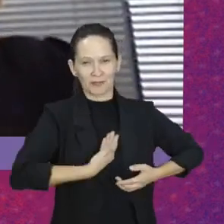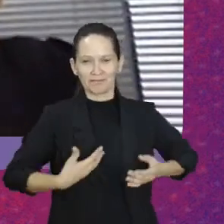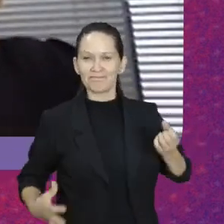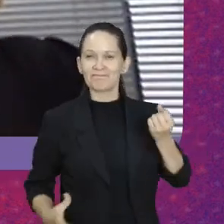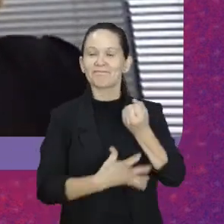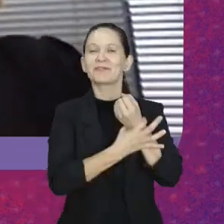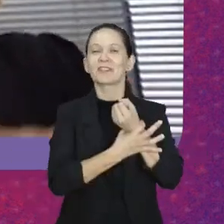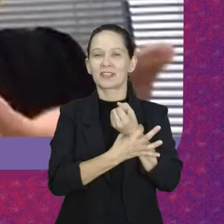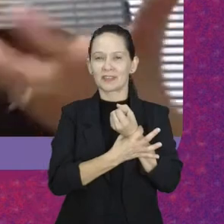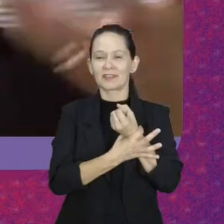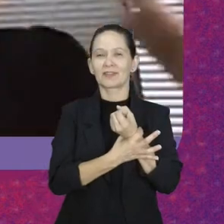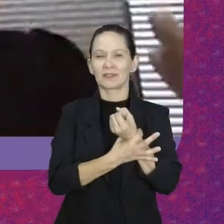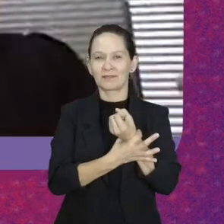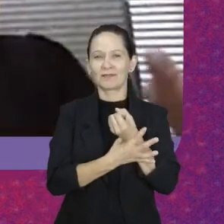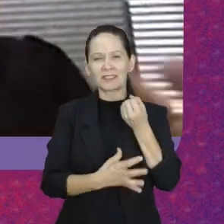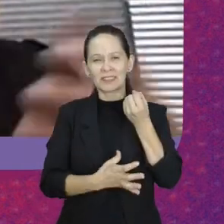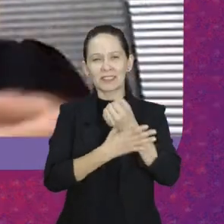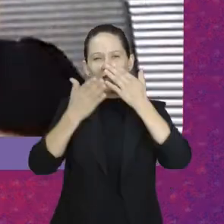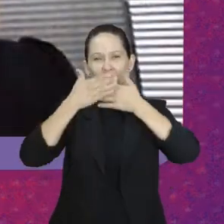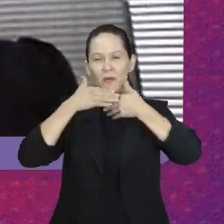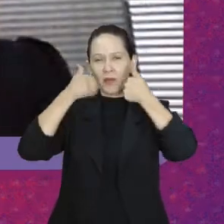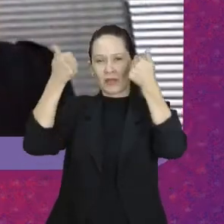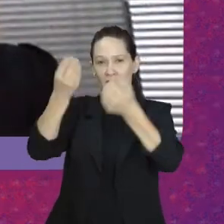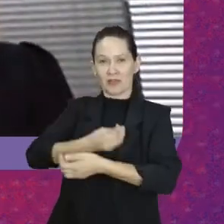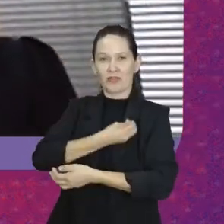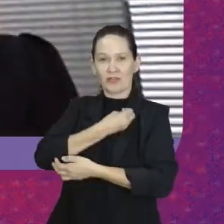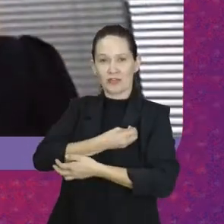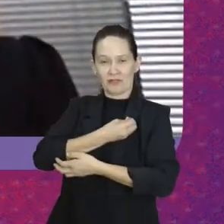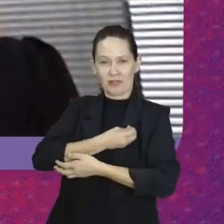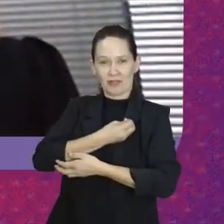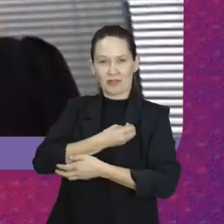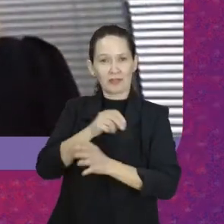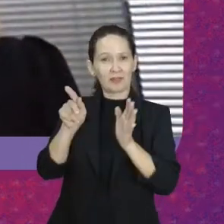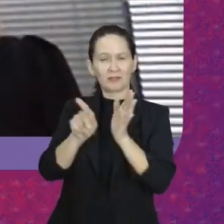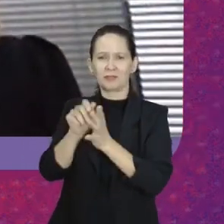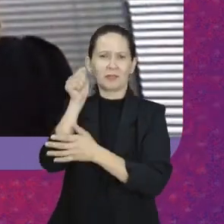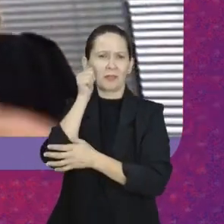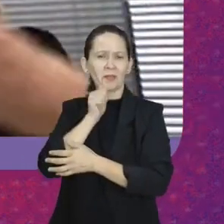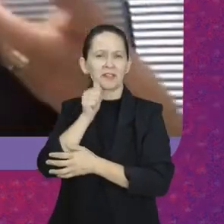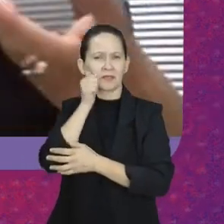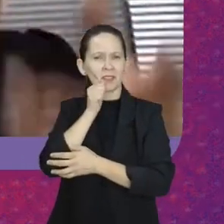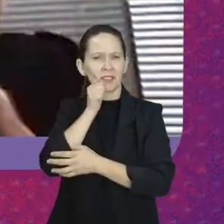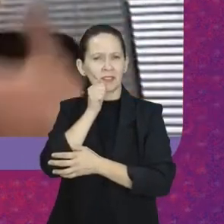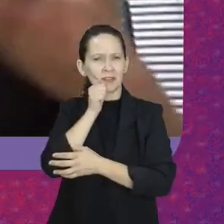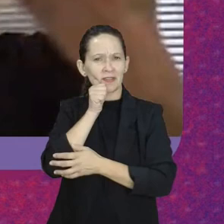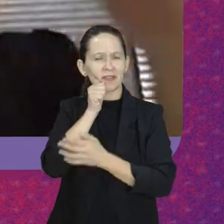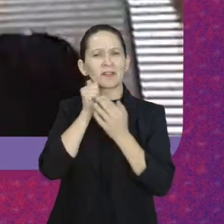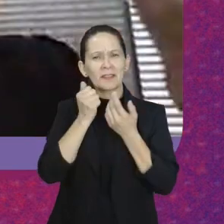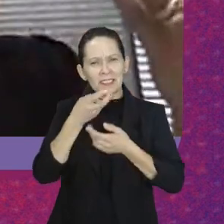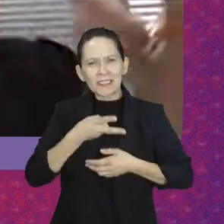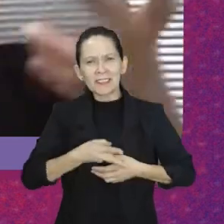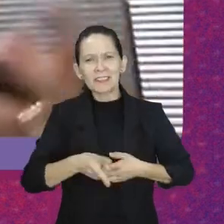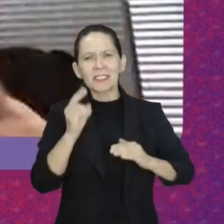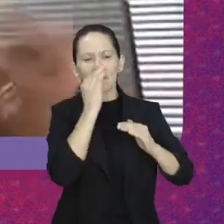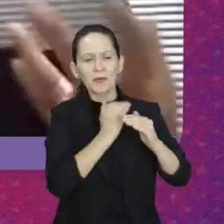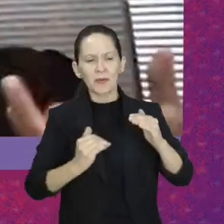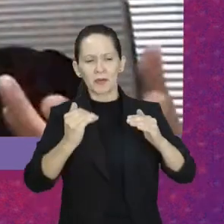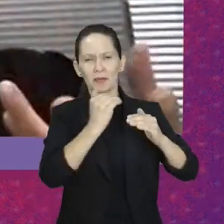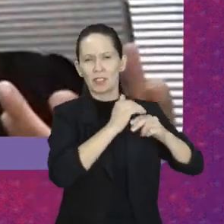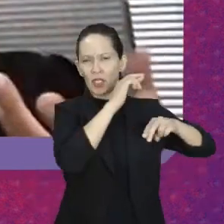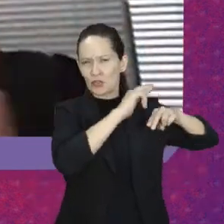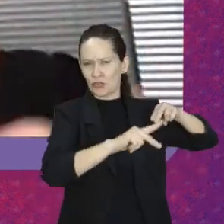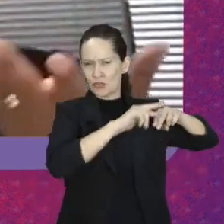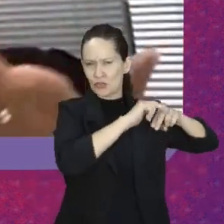né, essa qualidade de vida de uma maneira mais equânime, né, com equidade